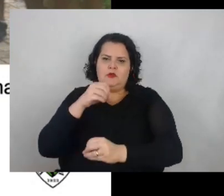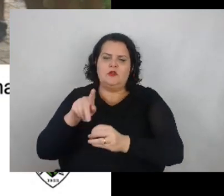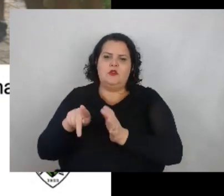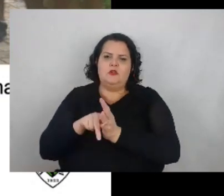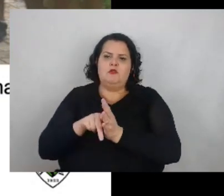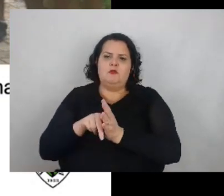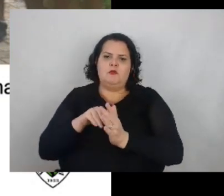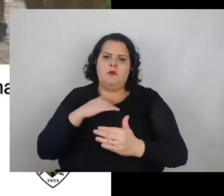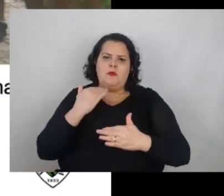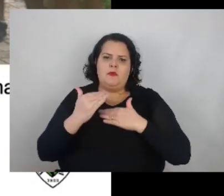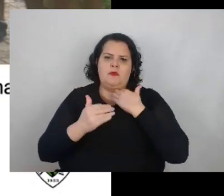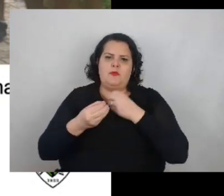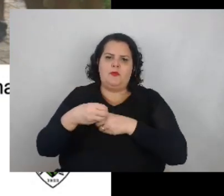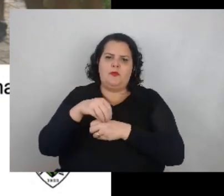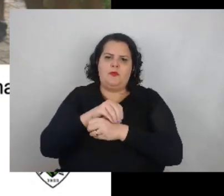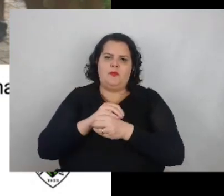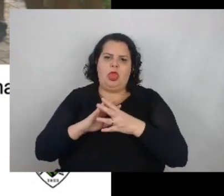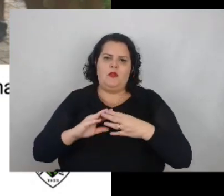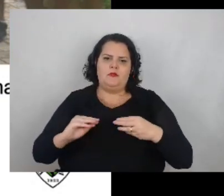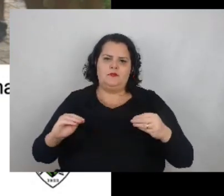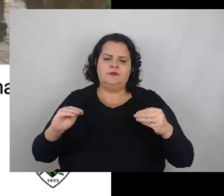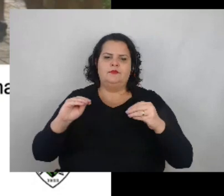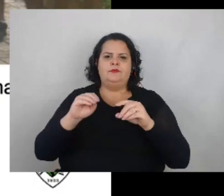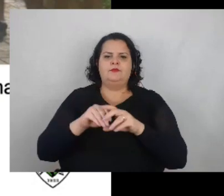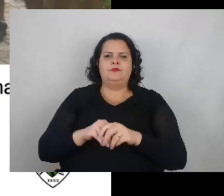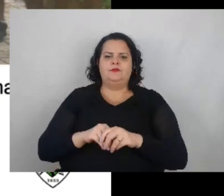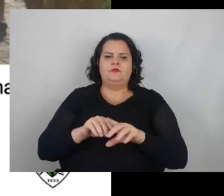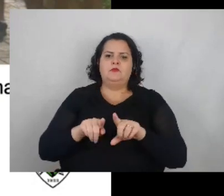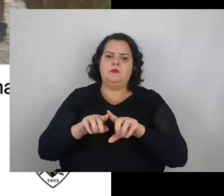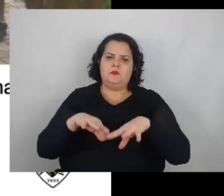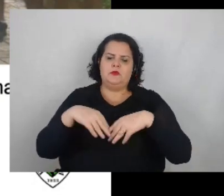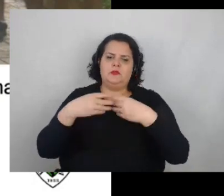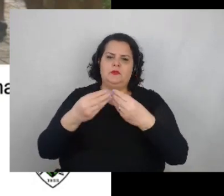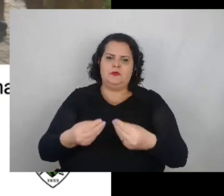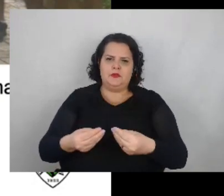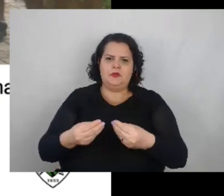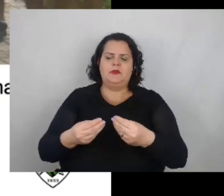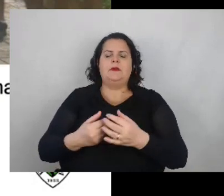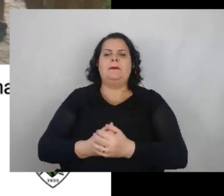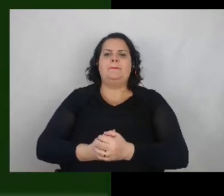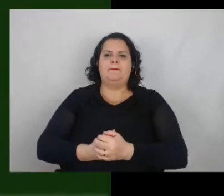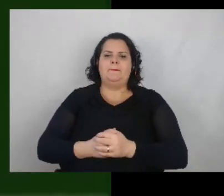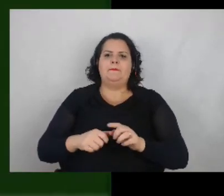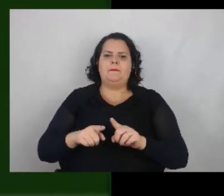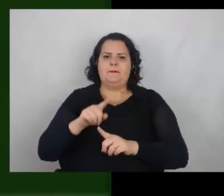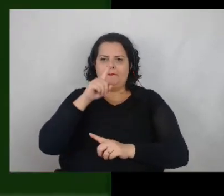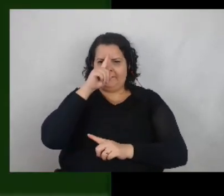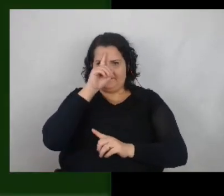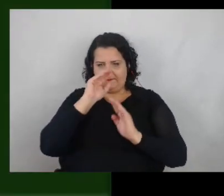agência de fomento e a instituição, a Escola Paulista de Medicina e a Unifesp. Muito obrigado.